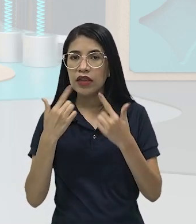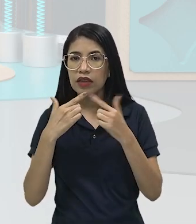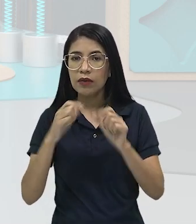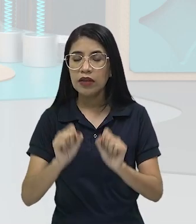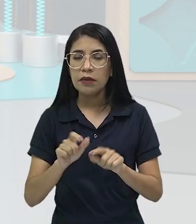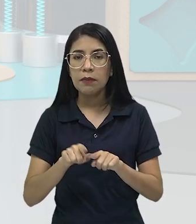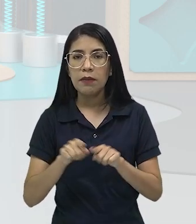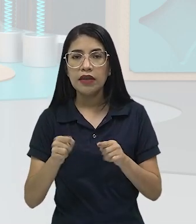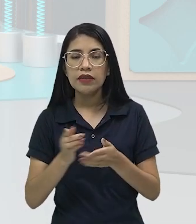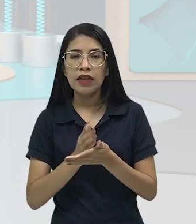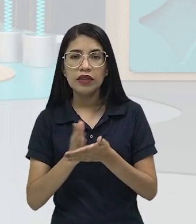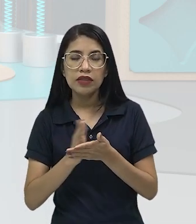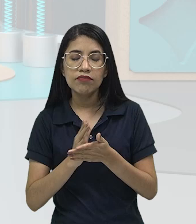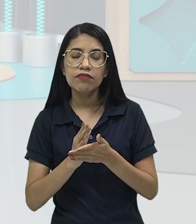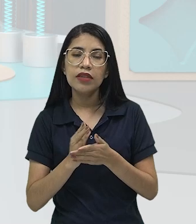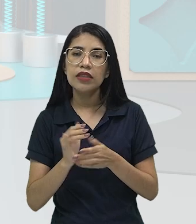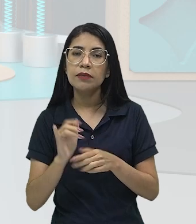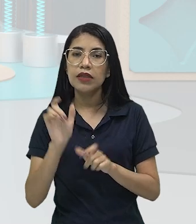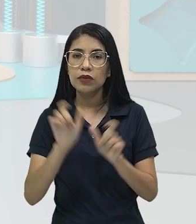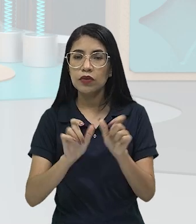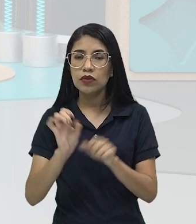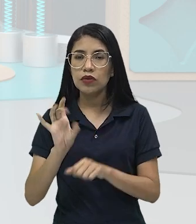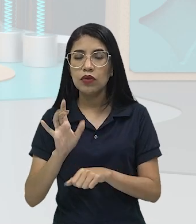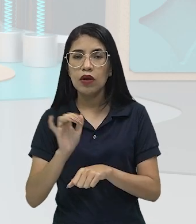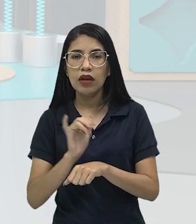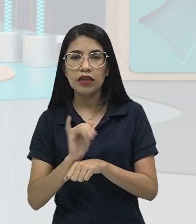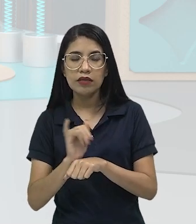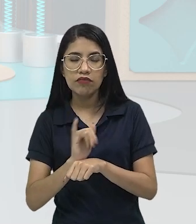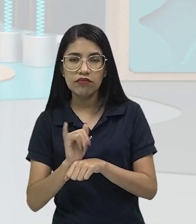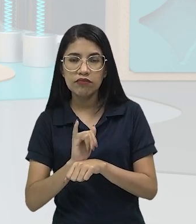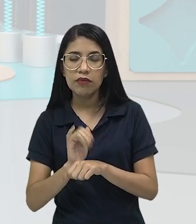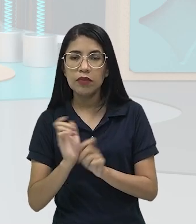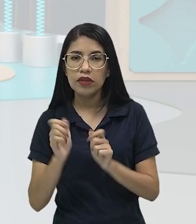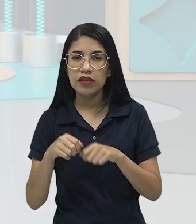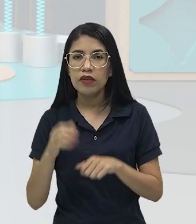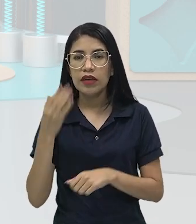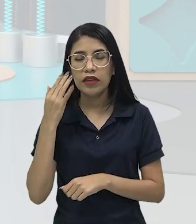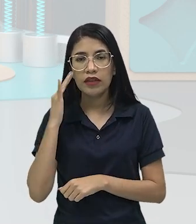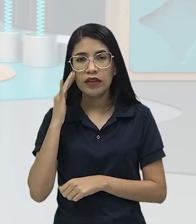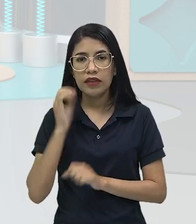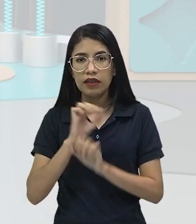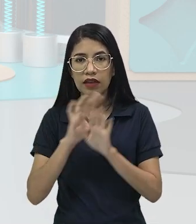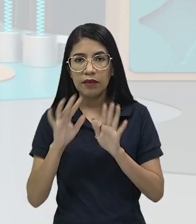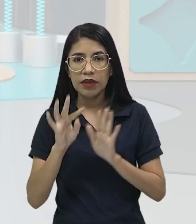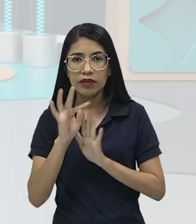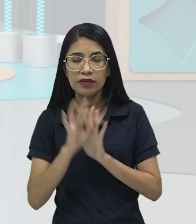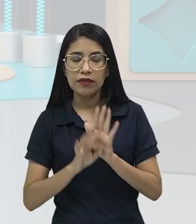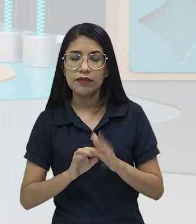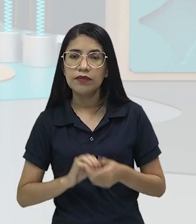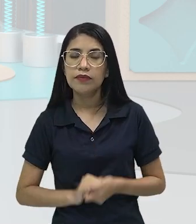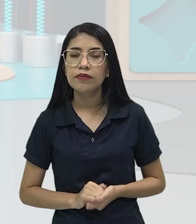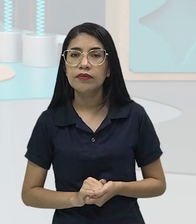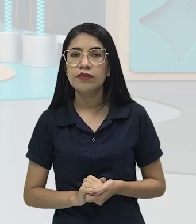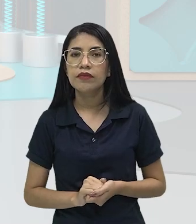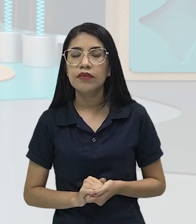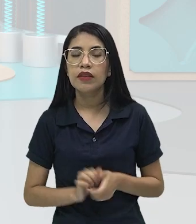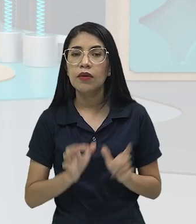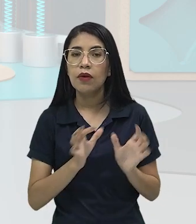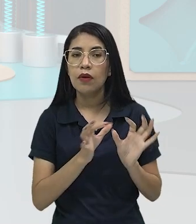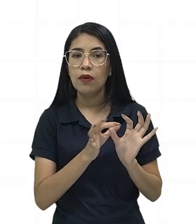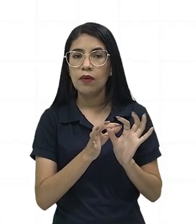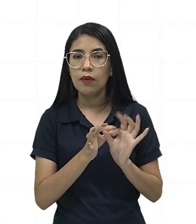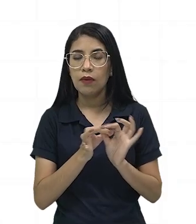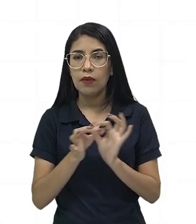só a técnica da escrita vai te fazer que compreenda, tá? Dentro da coesão, nós podemos falar primeiro sobre a